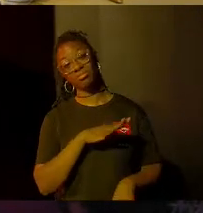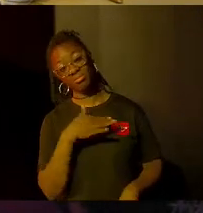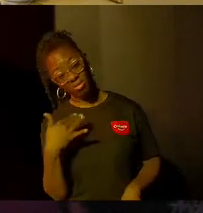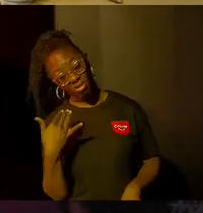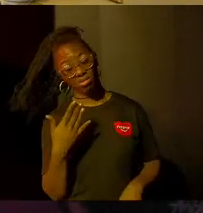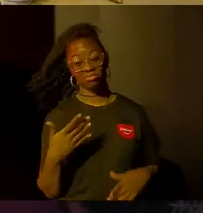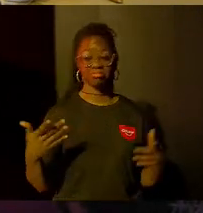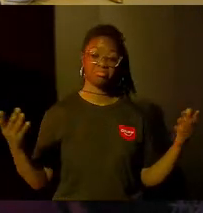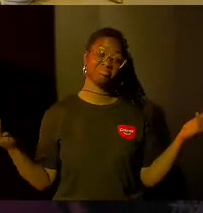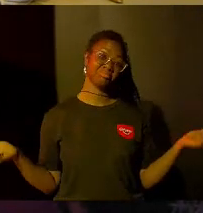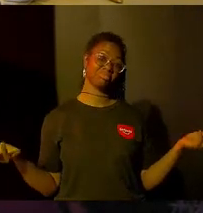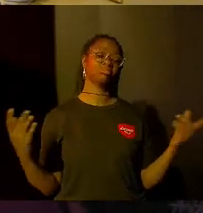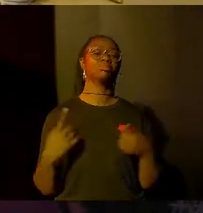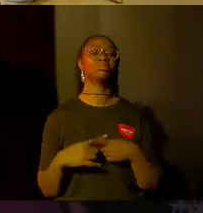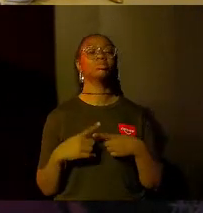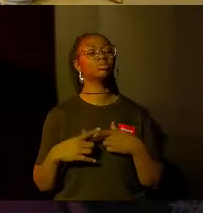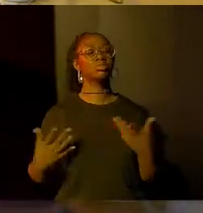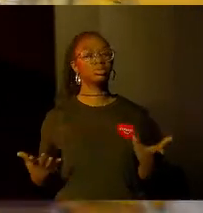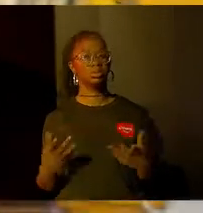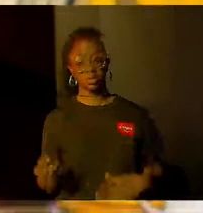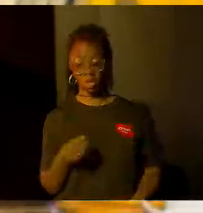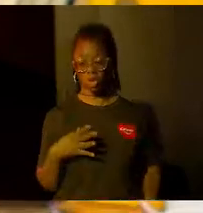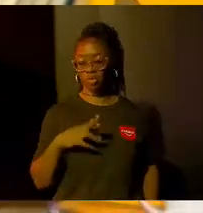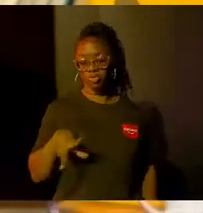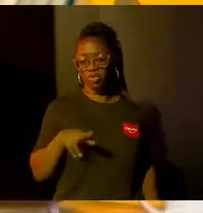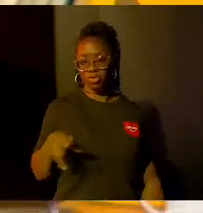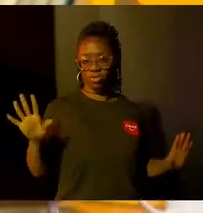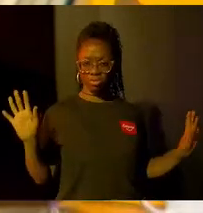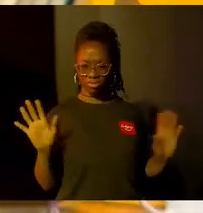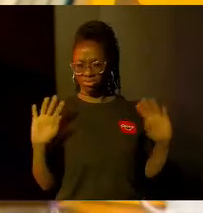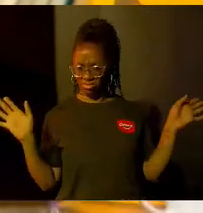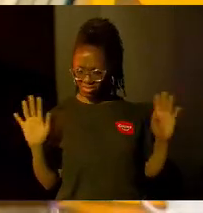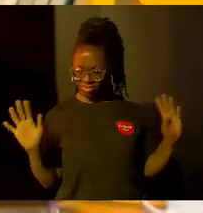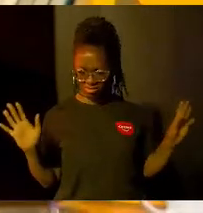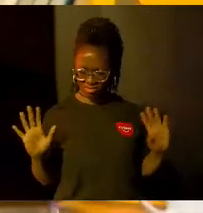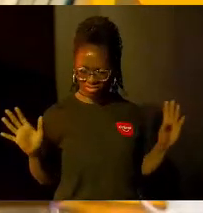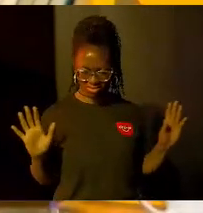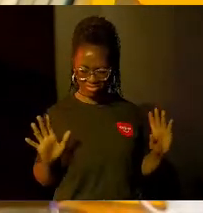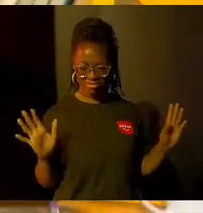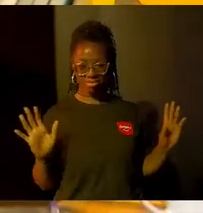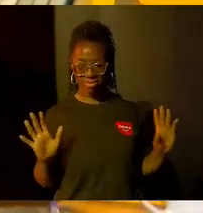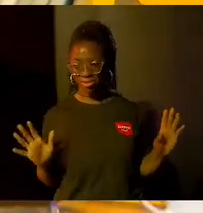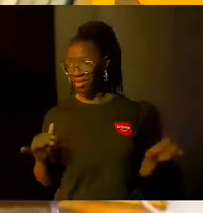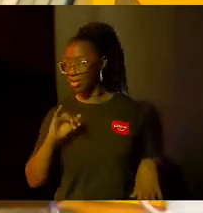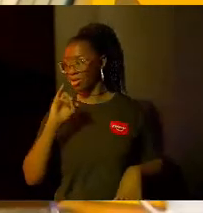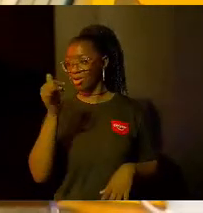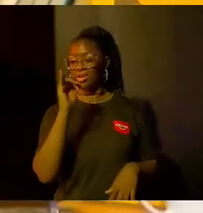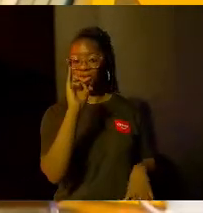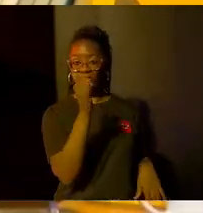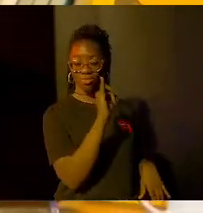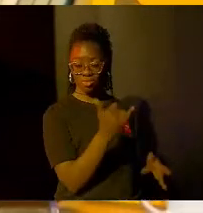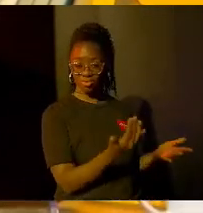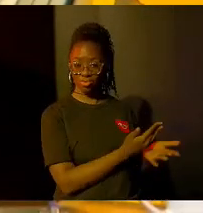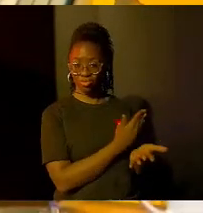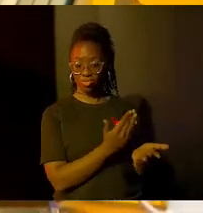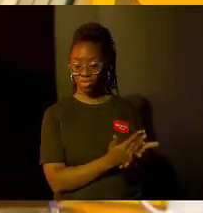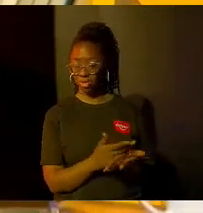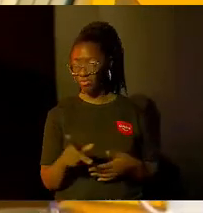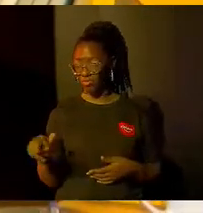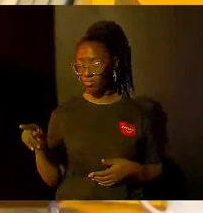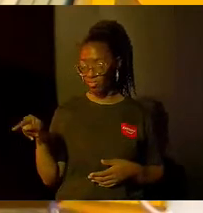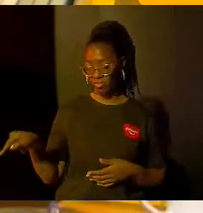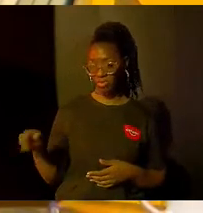porque porque isso não é nenhuma novidade para ninguém eu conto no meu irmão eu mesmo